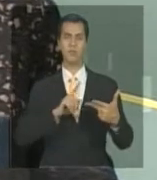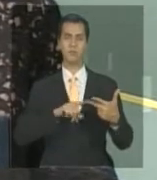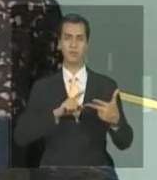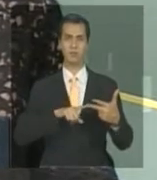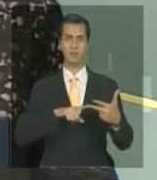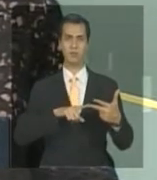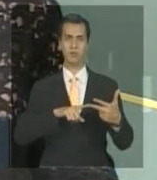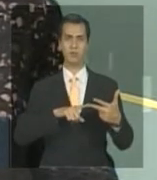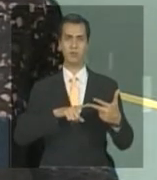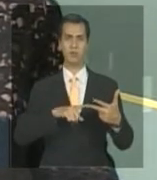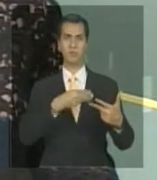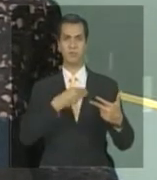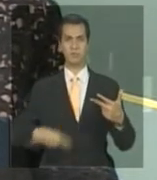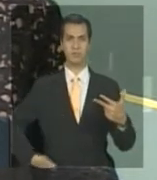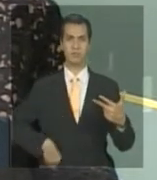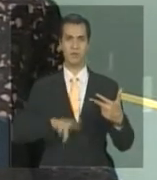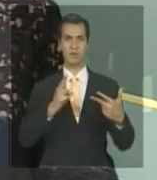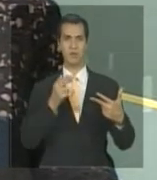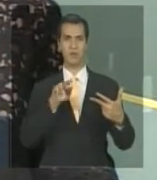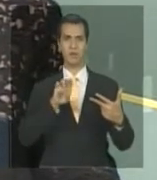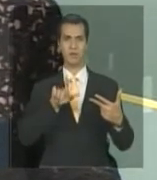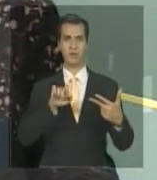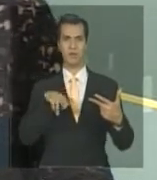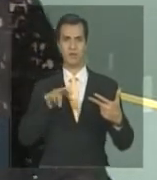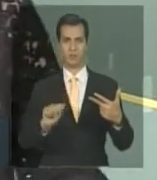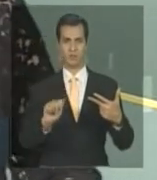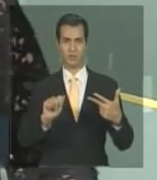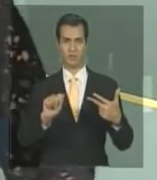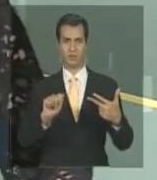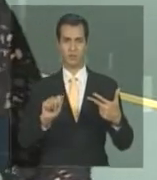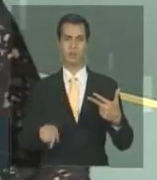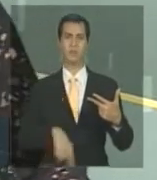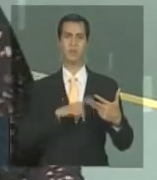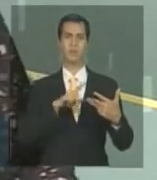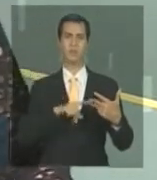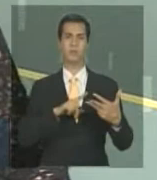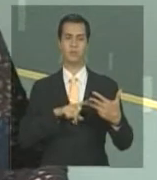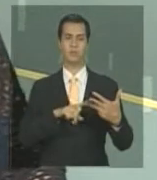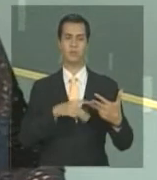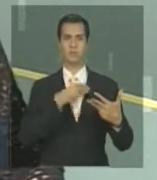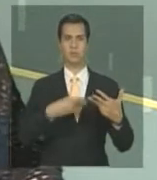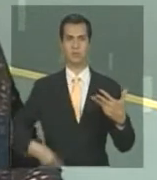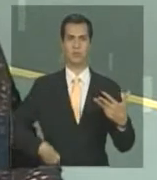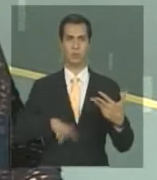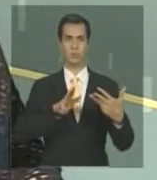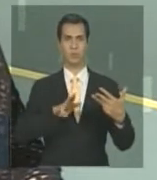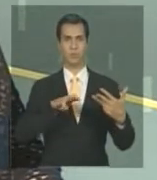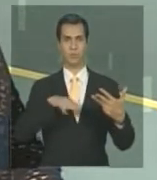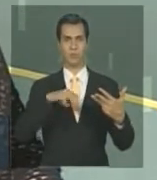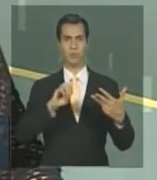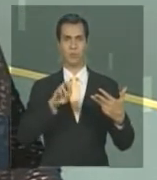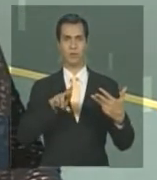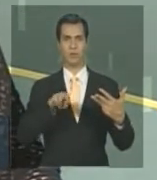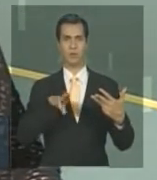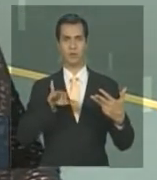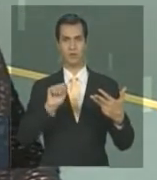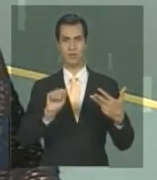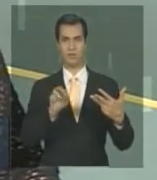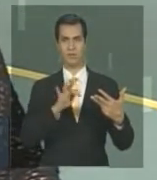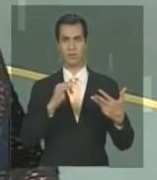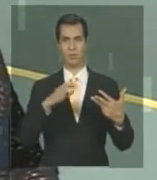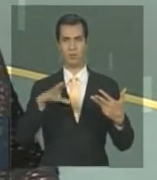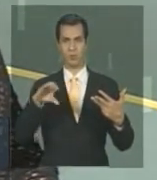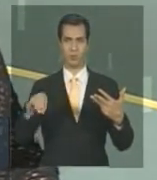Humanos, Helena Chagas, da Secretaria de Comunicação Social, Wellington Moreira Franco, da Secretaria de